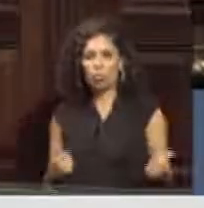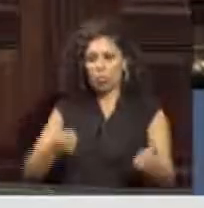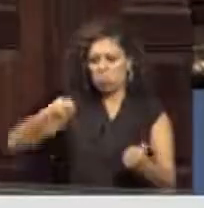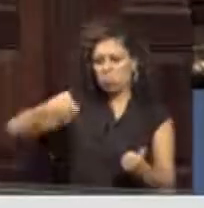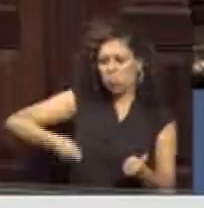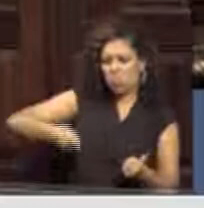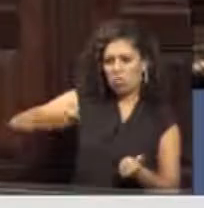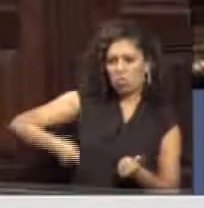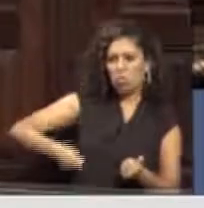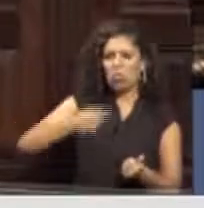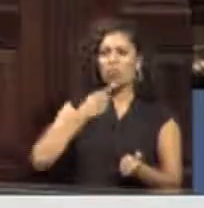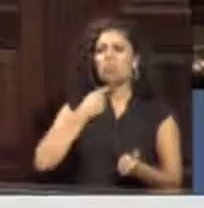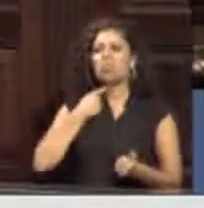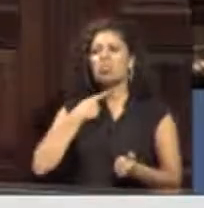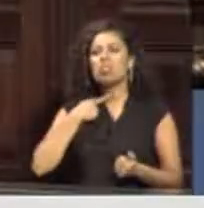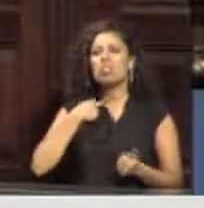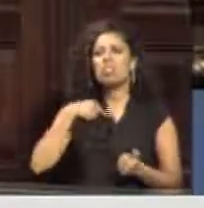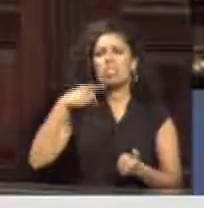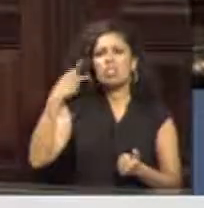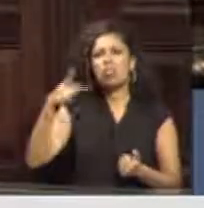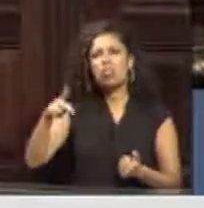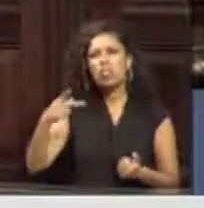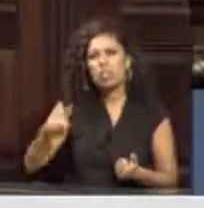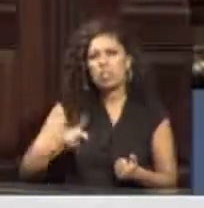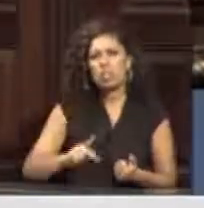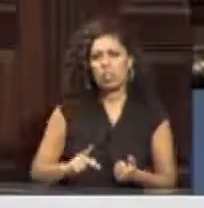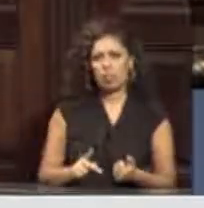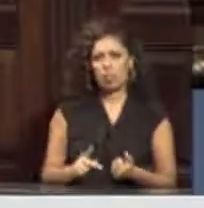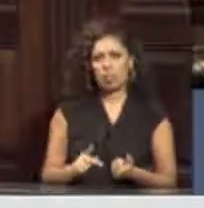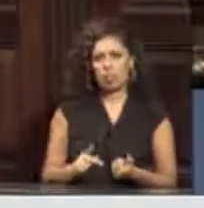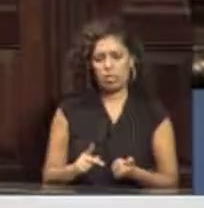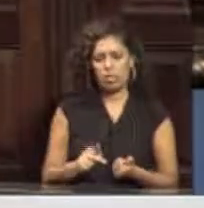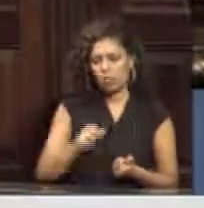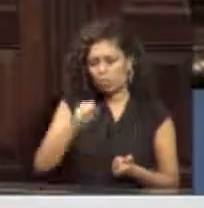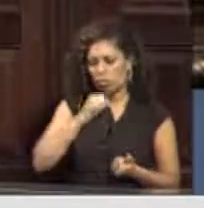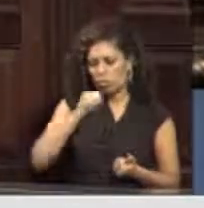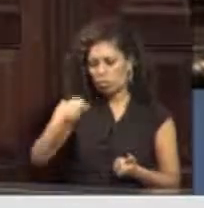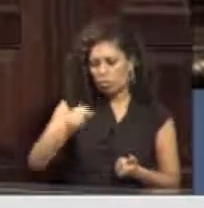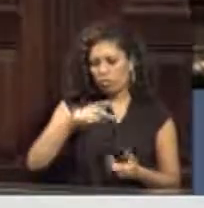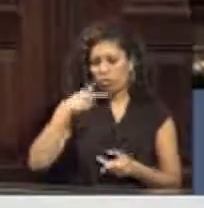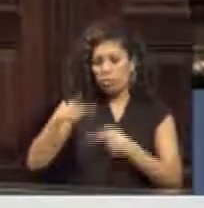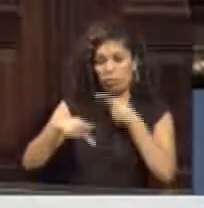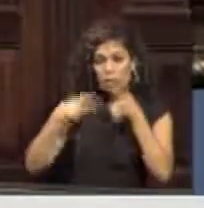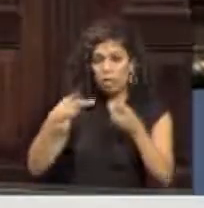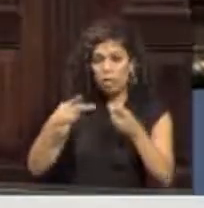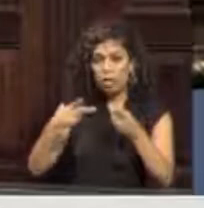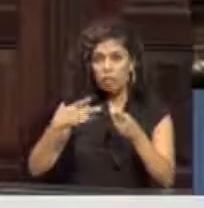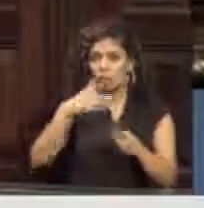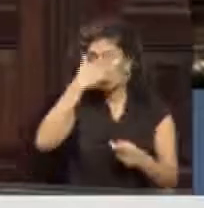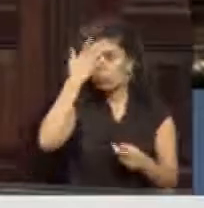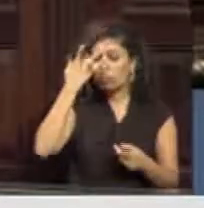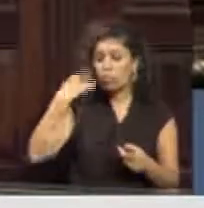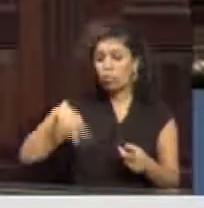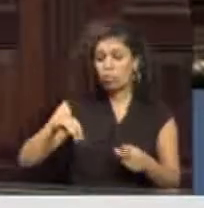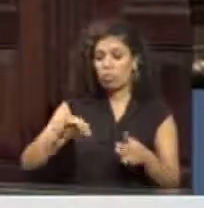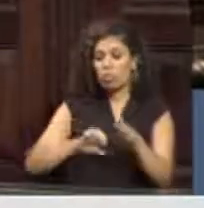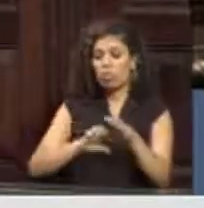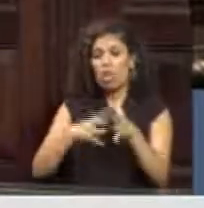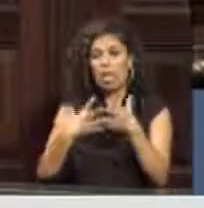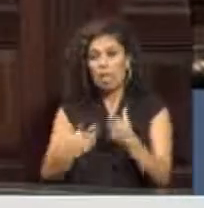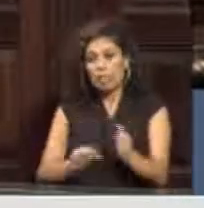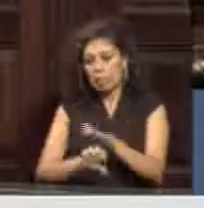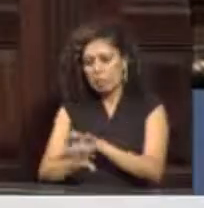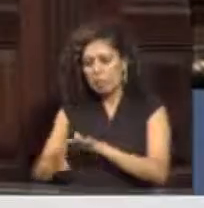direcionando a nossa população a aceitar a privatização como o caminho a